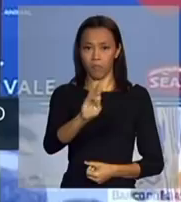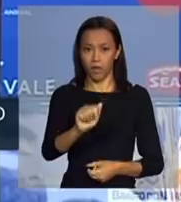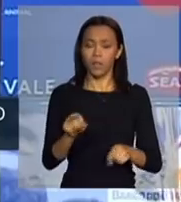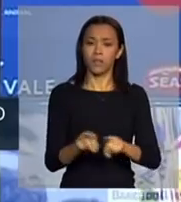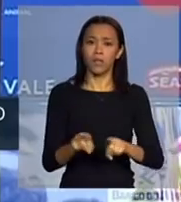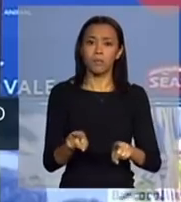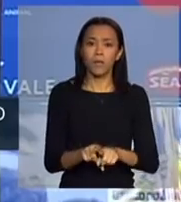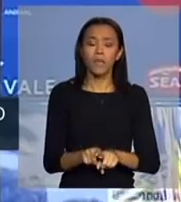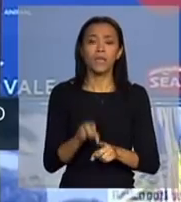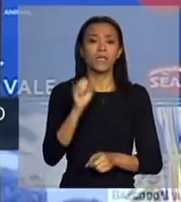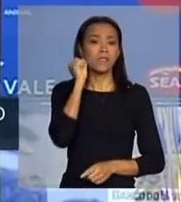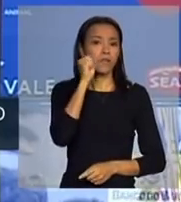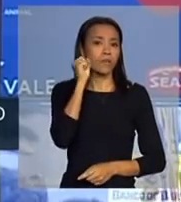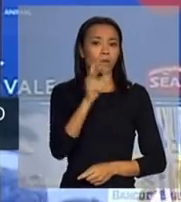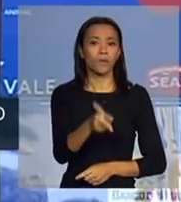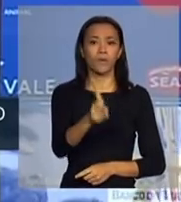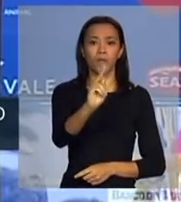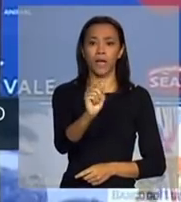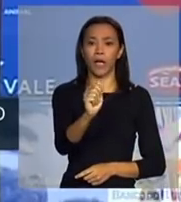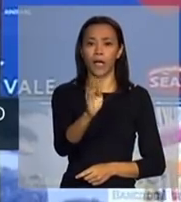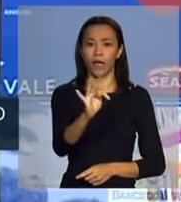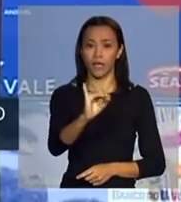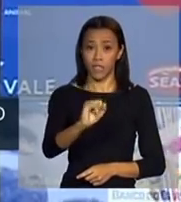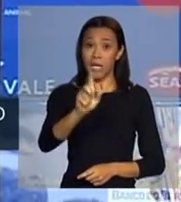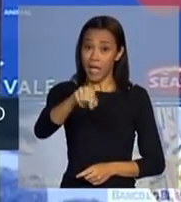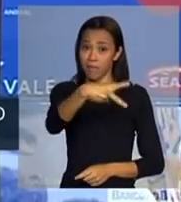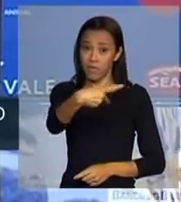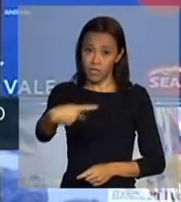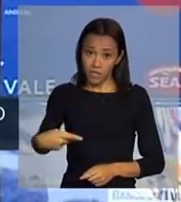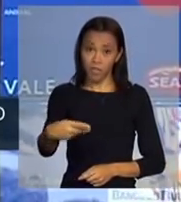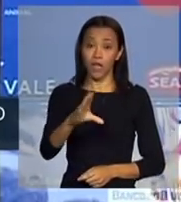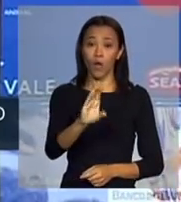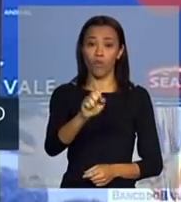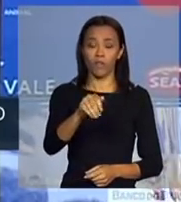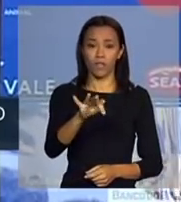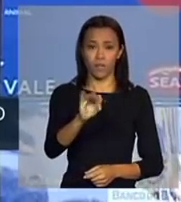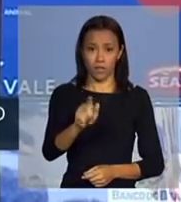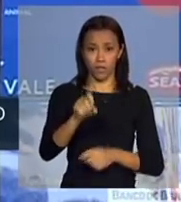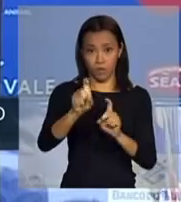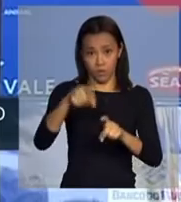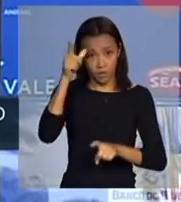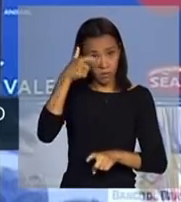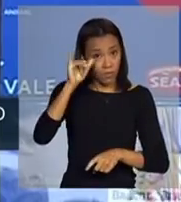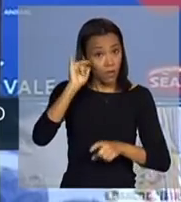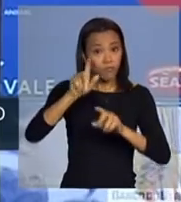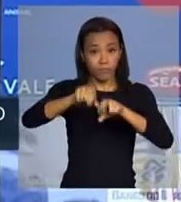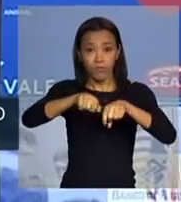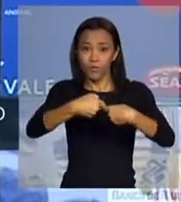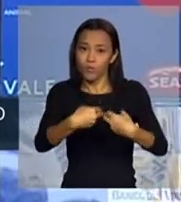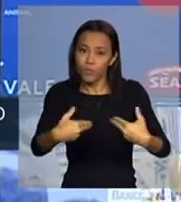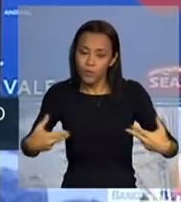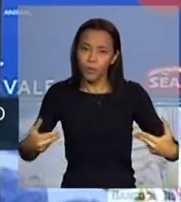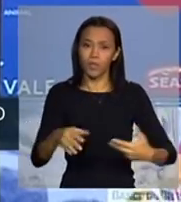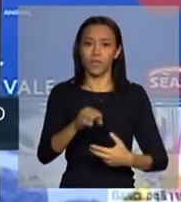senadora Cátia Abreu, presidenta da Confederação da Agricultura Pecuária, a CNA, Edson